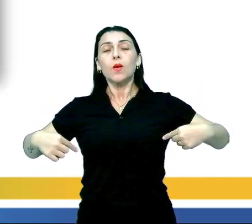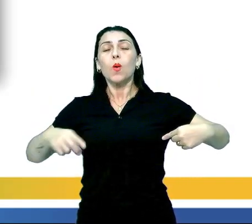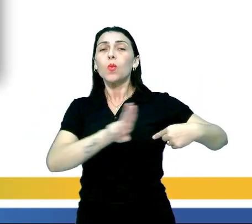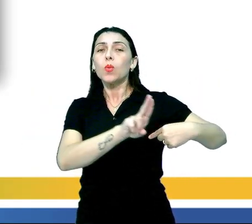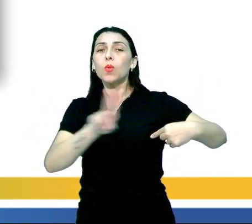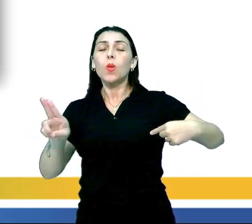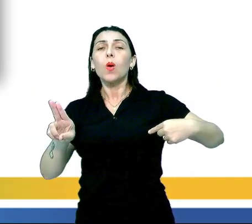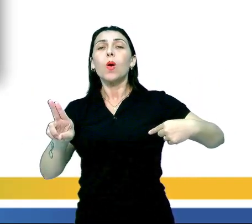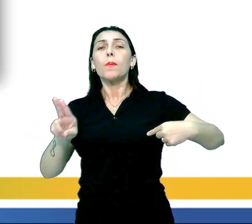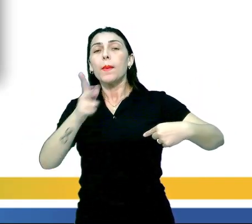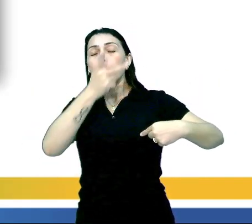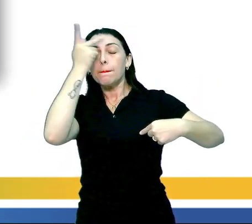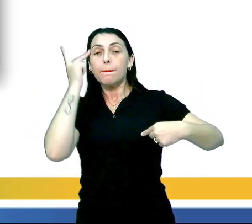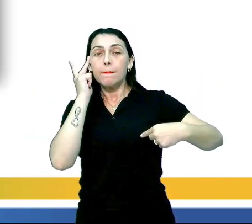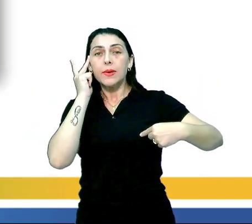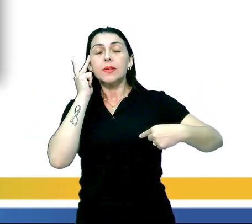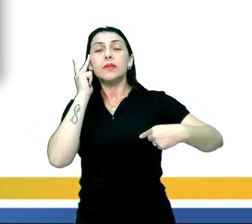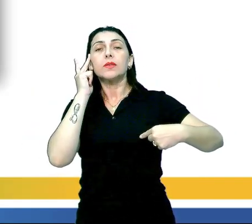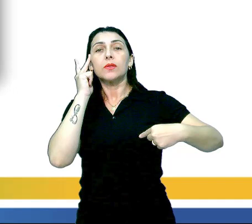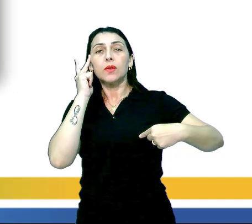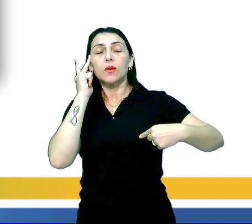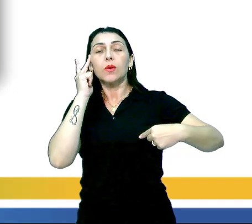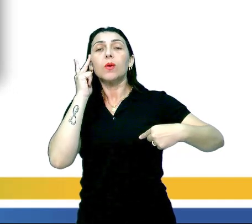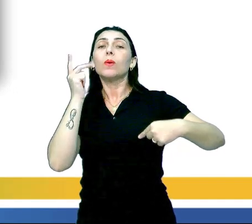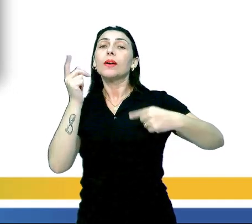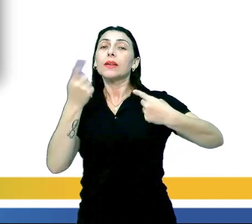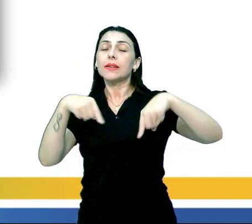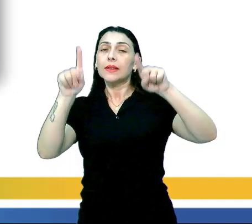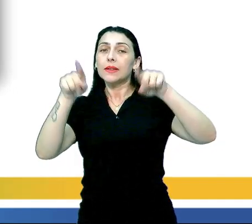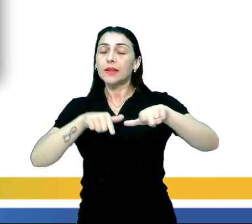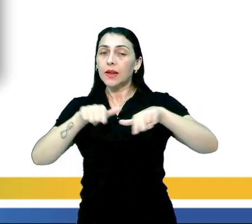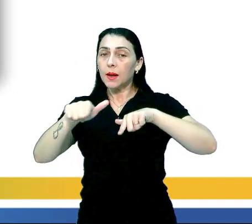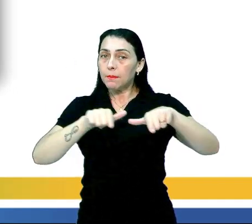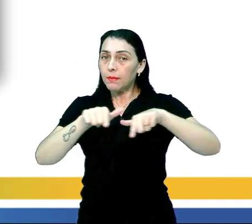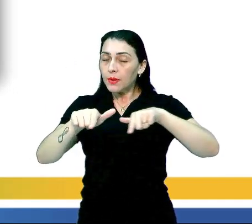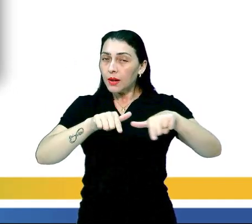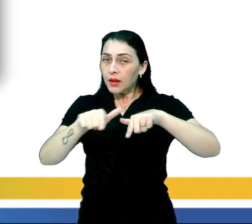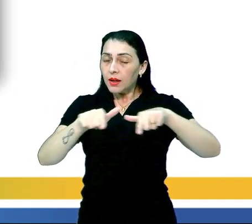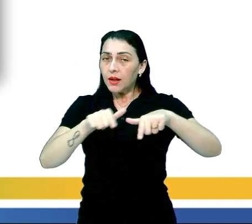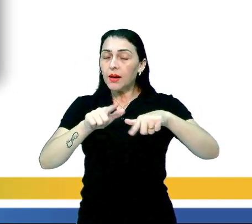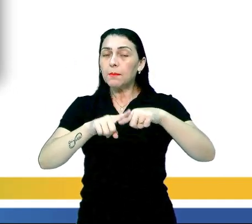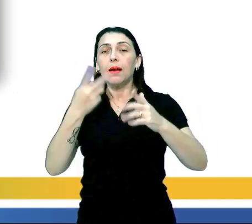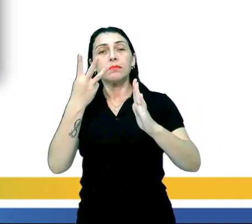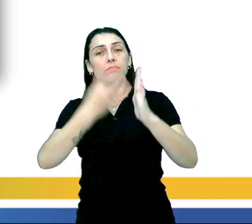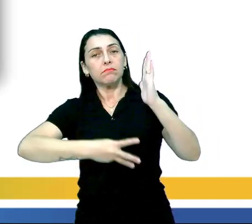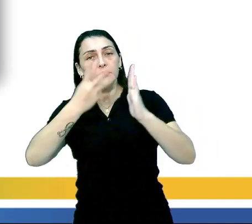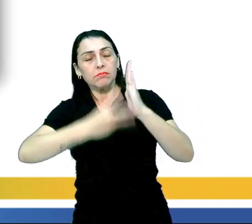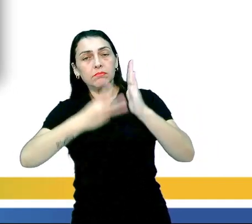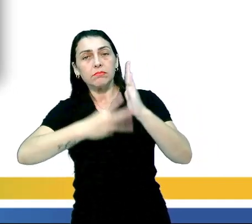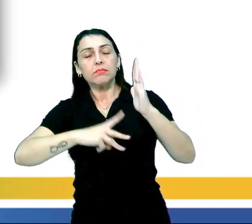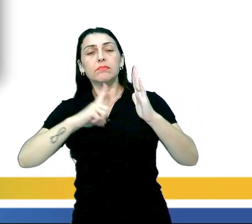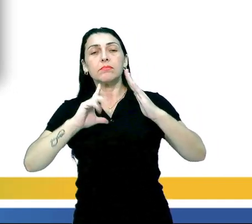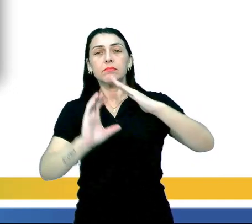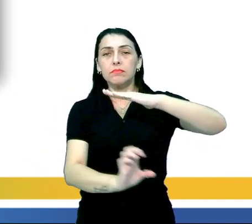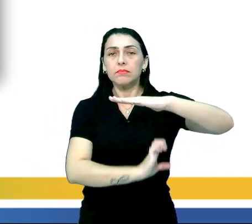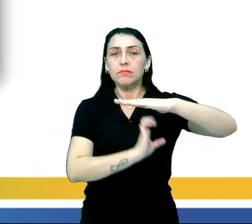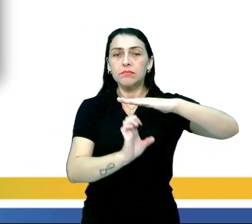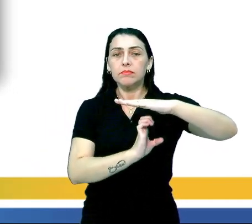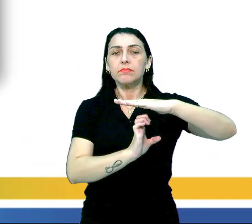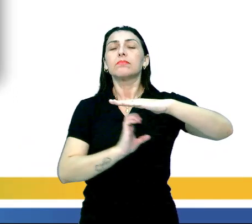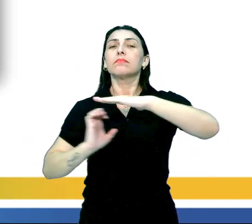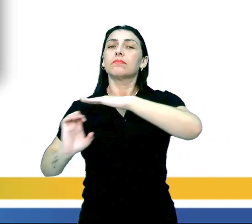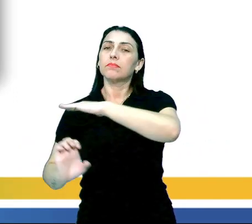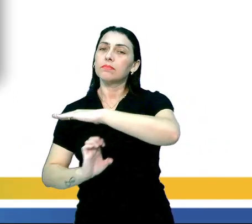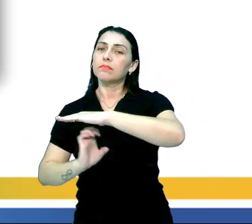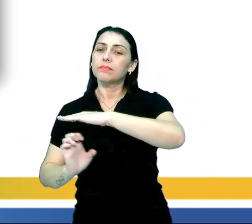terceirizado. E aí vocês podem perceber que existem setas, né? Existe uma seta da empresa